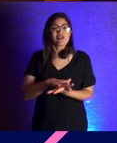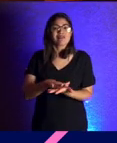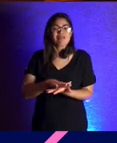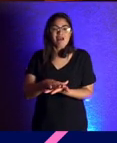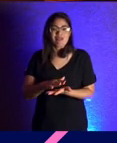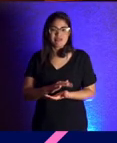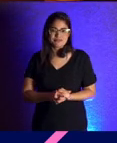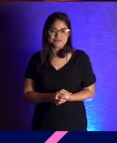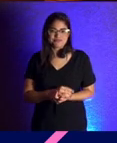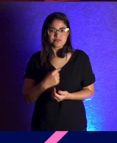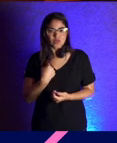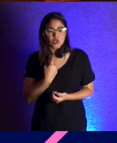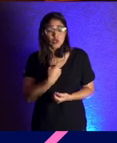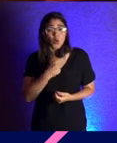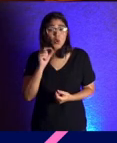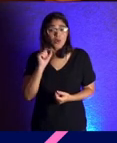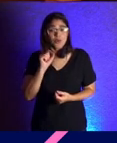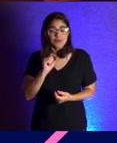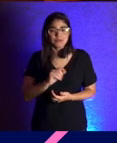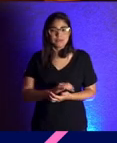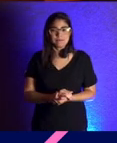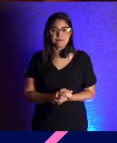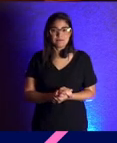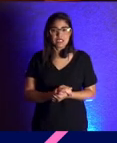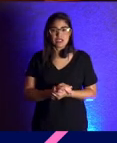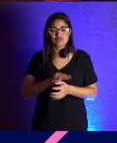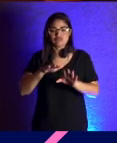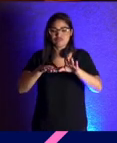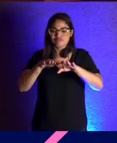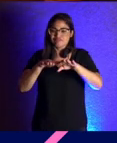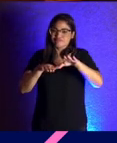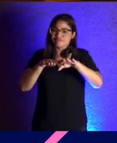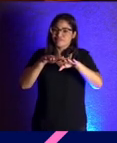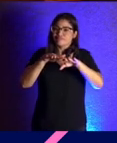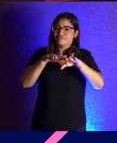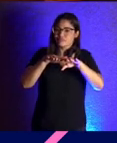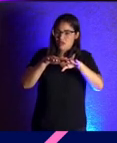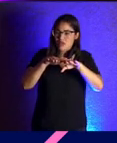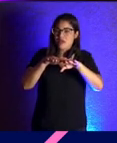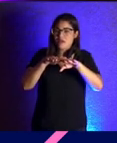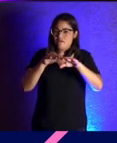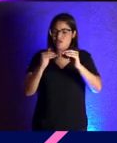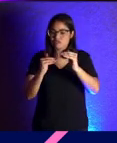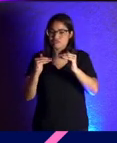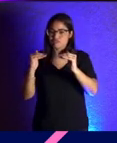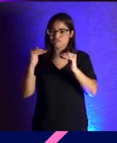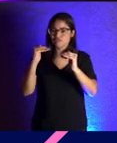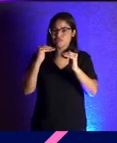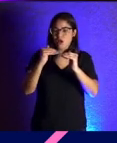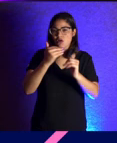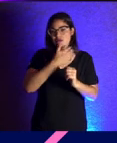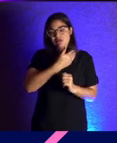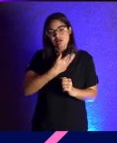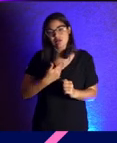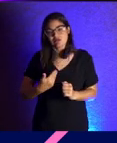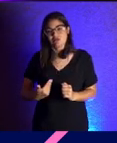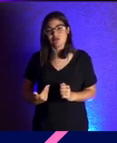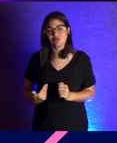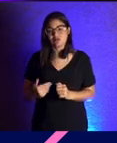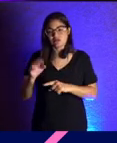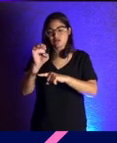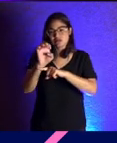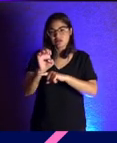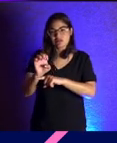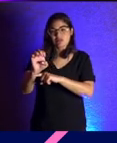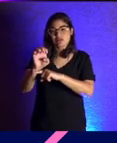estatal, muito para continuar no nível estatal, seja feito, para que a gente comece a reconhecer esse tema como